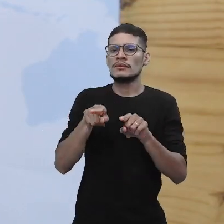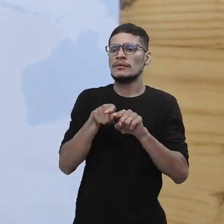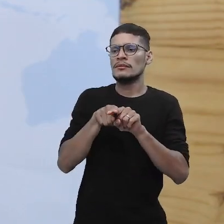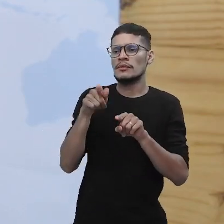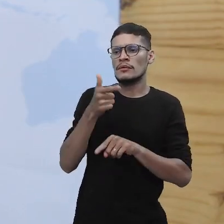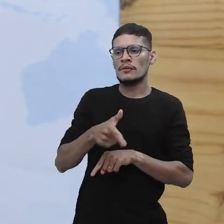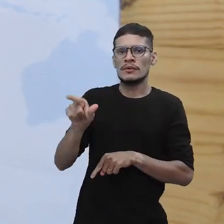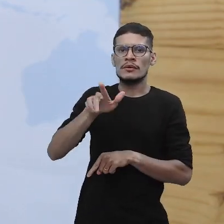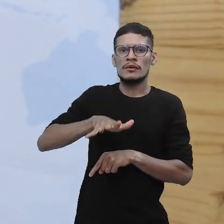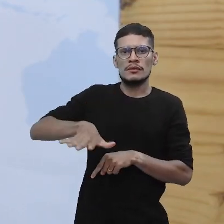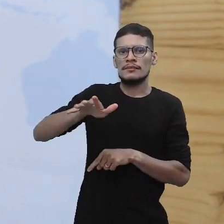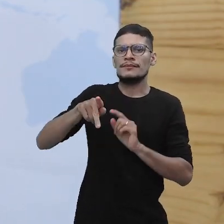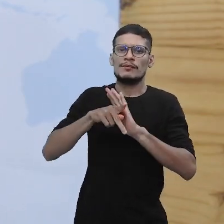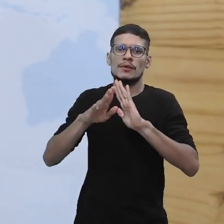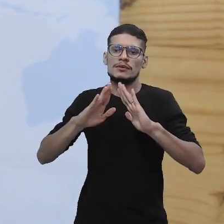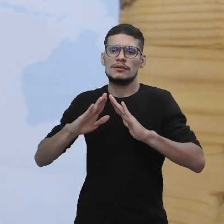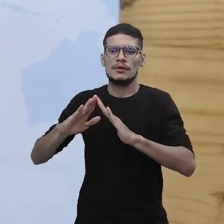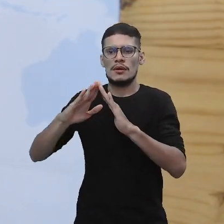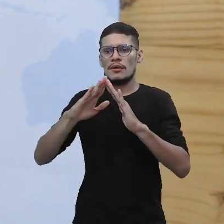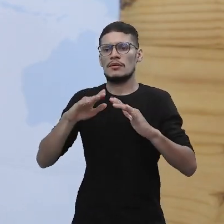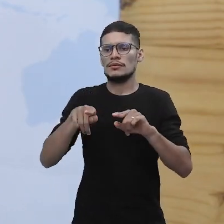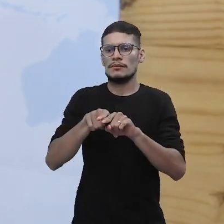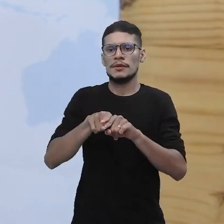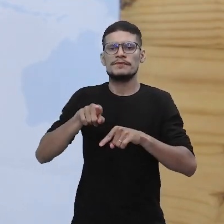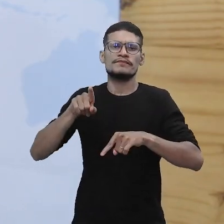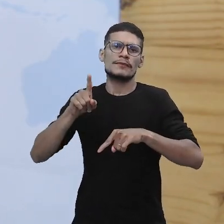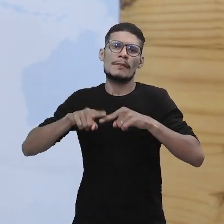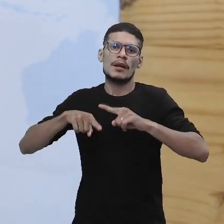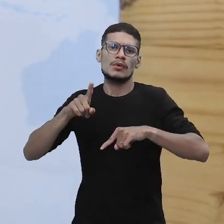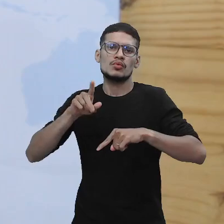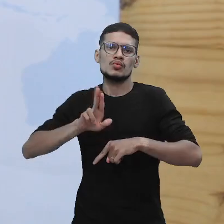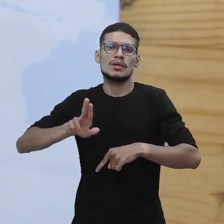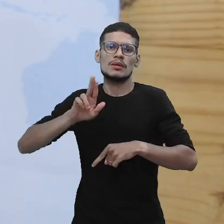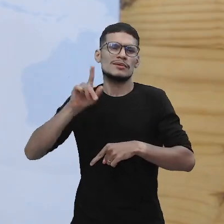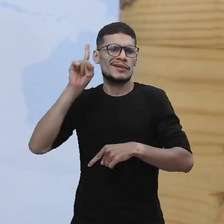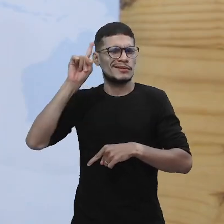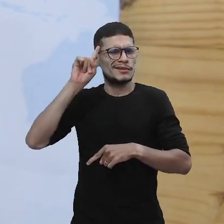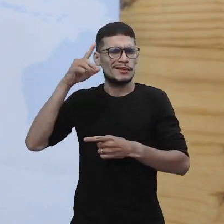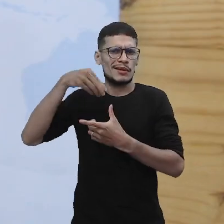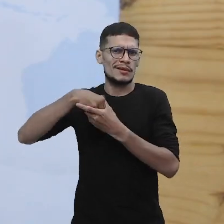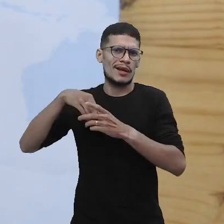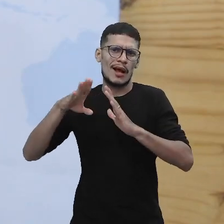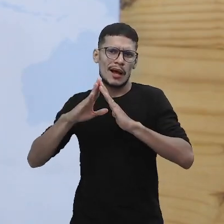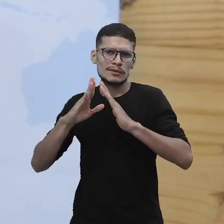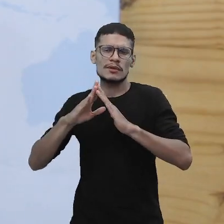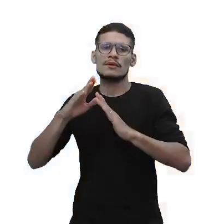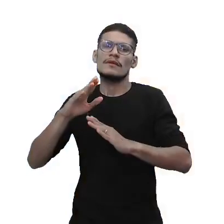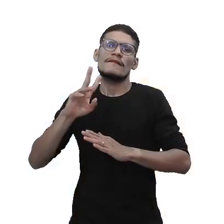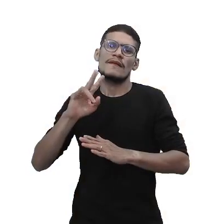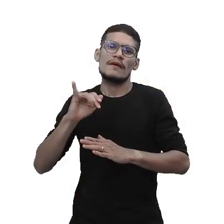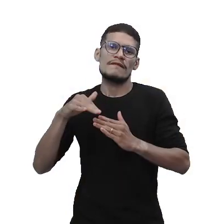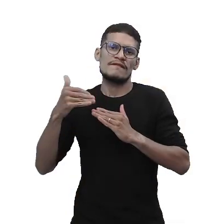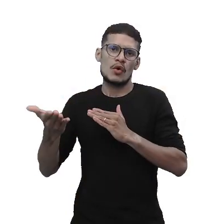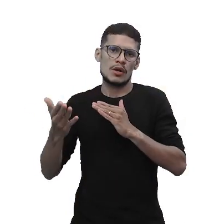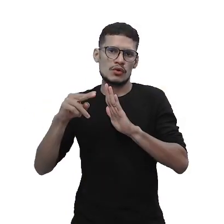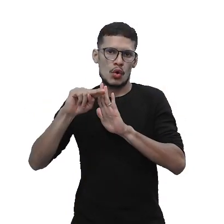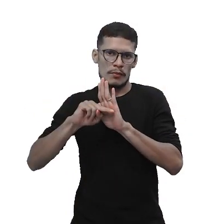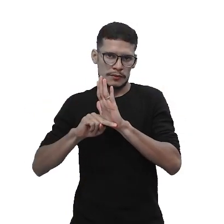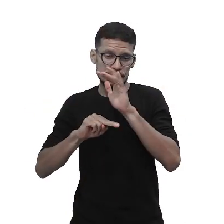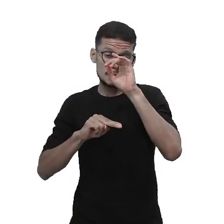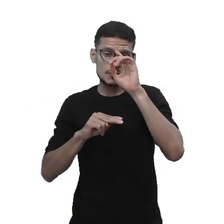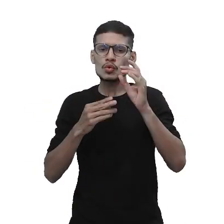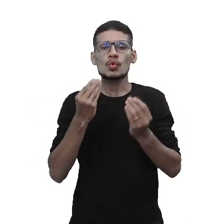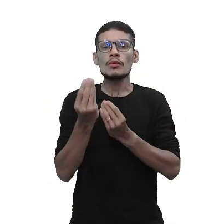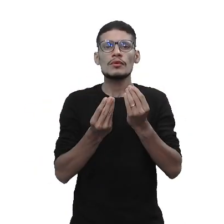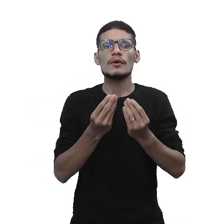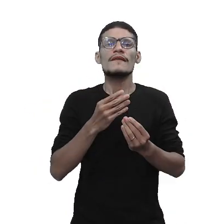principalmente em residenciais, em aparelhos que a gente usa no nosso dia a dia doméstico, vão estar fora dessa norma. E aí o que é que vai estar escrito lá? Que ela